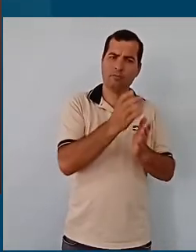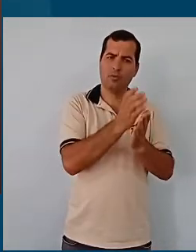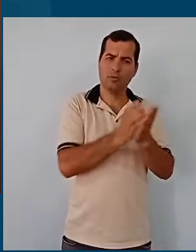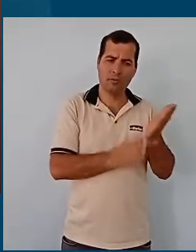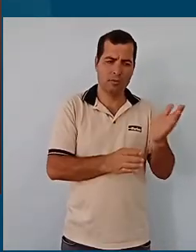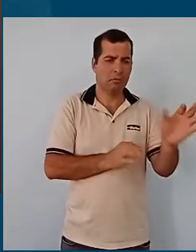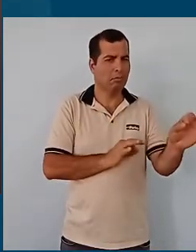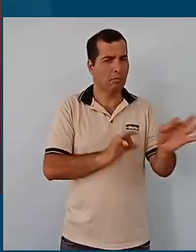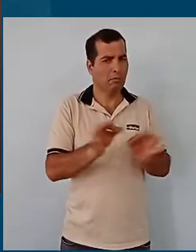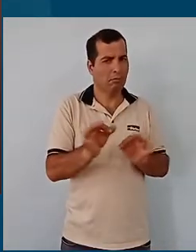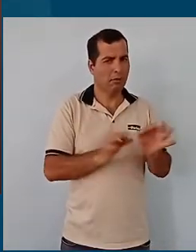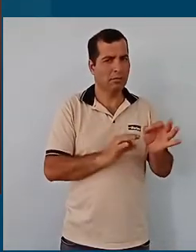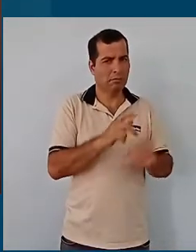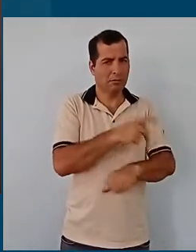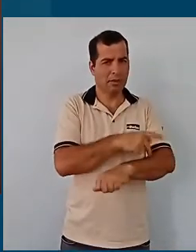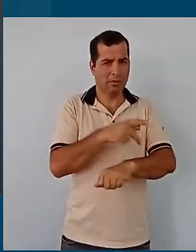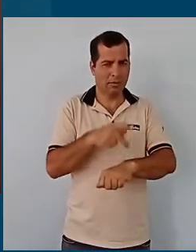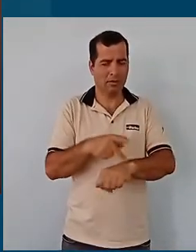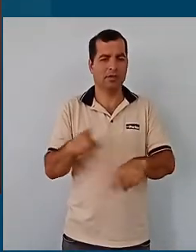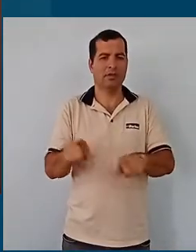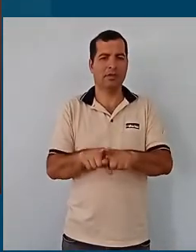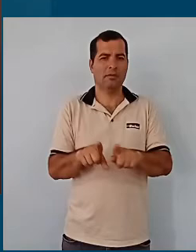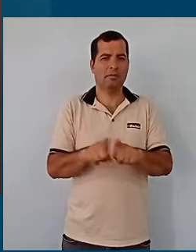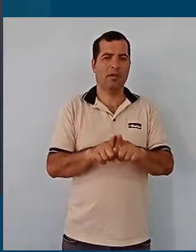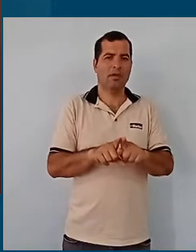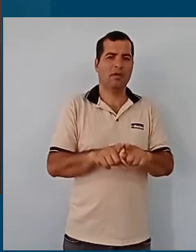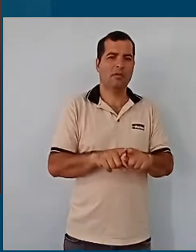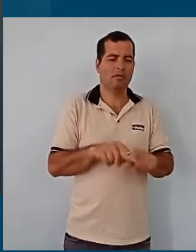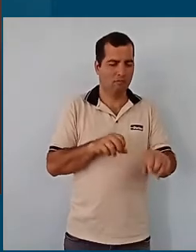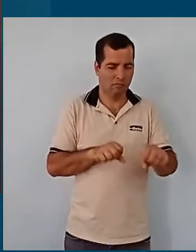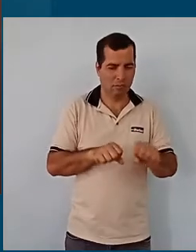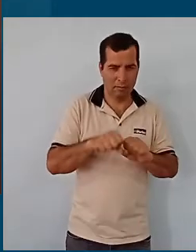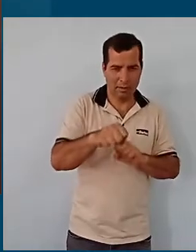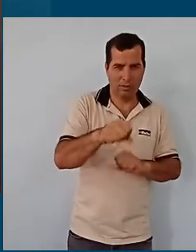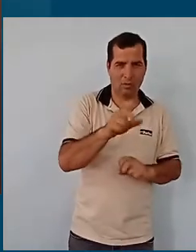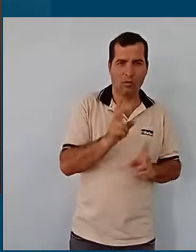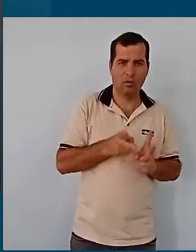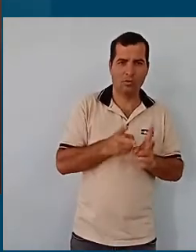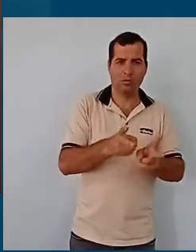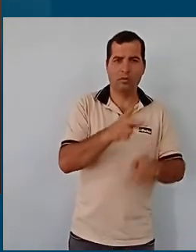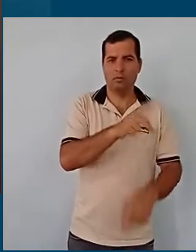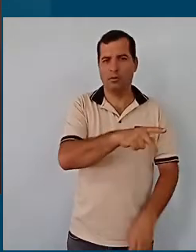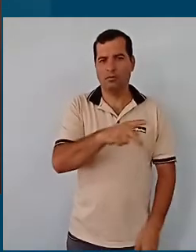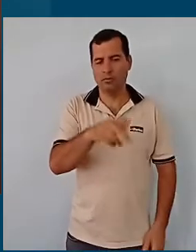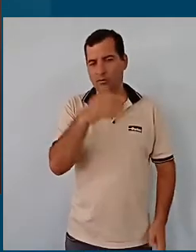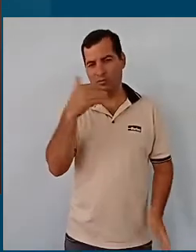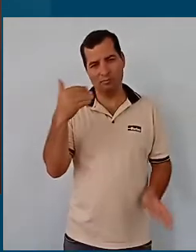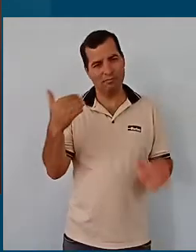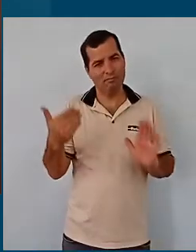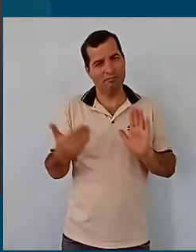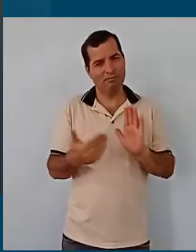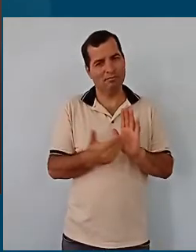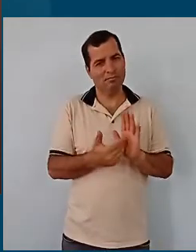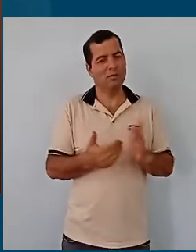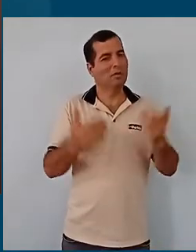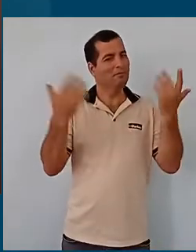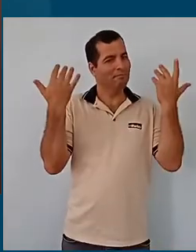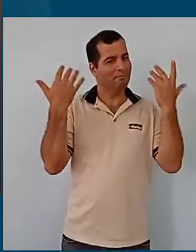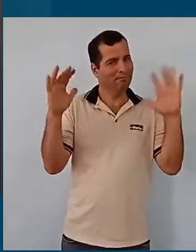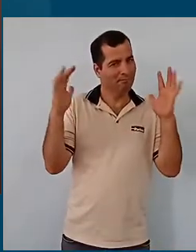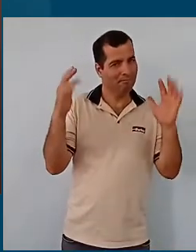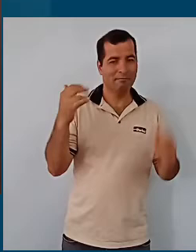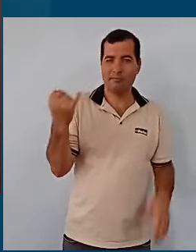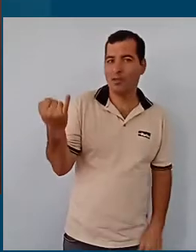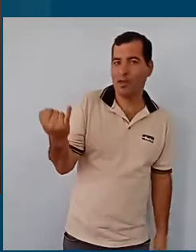proposta pedagógica, de formação continuada dos professores e das professoras. Eu acho sempre